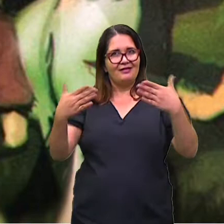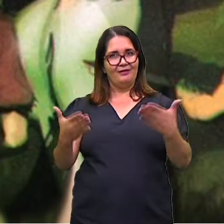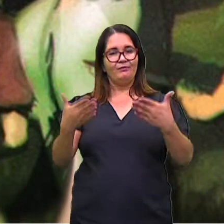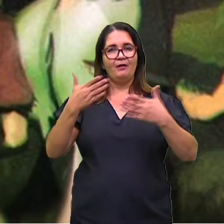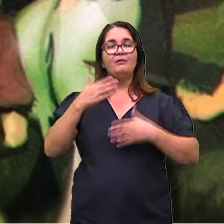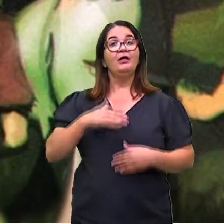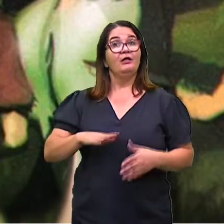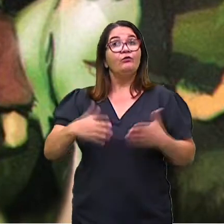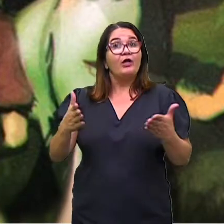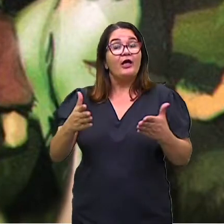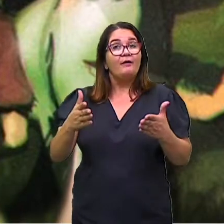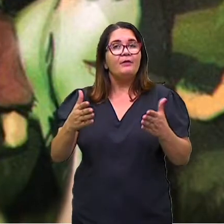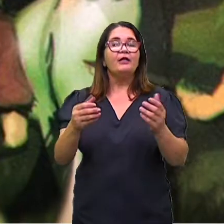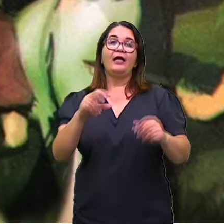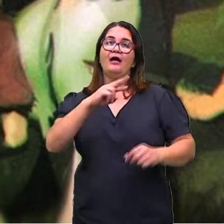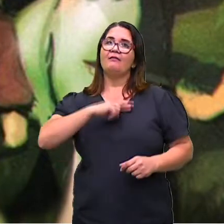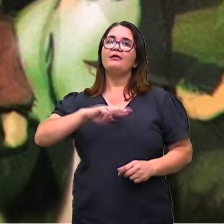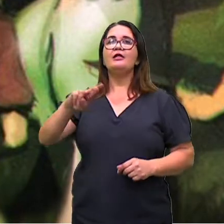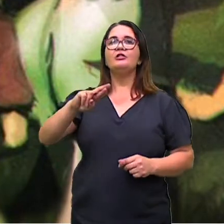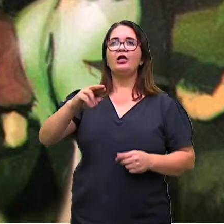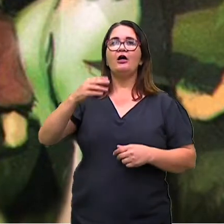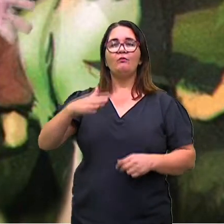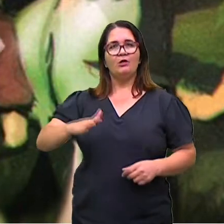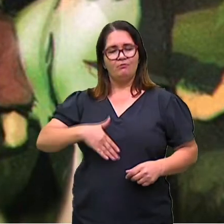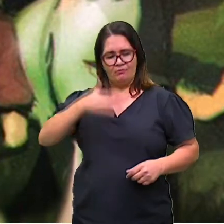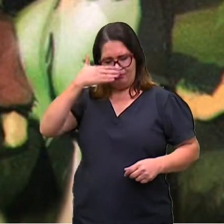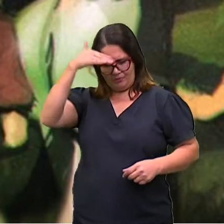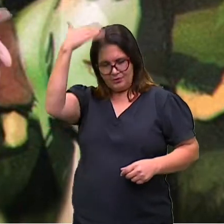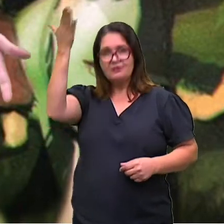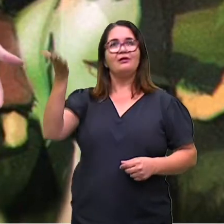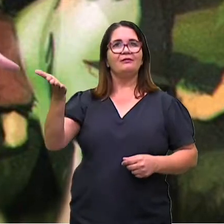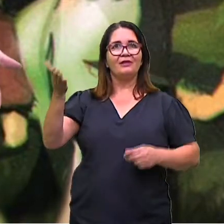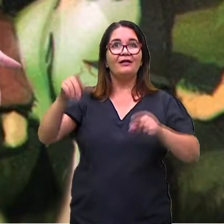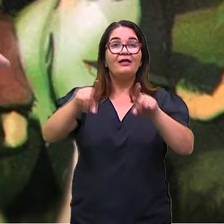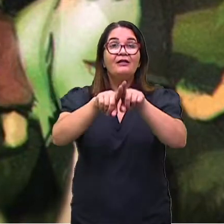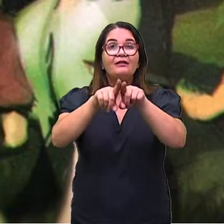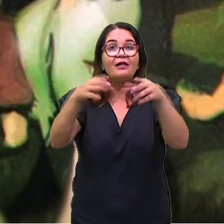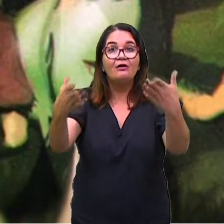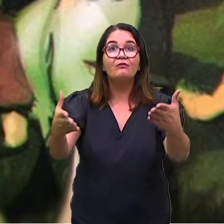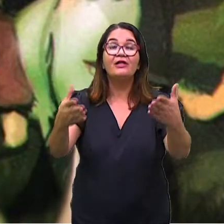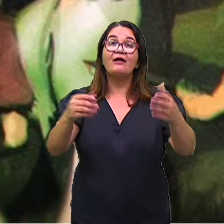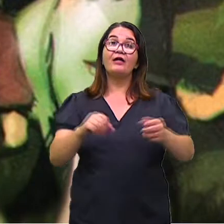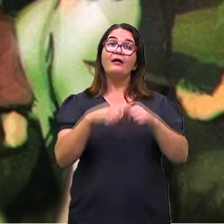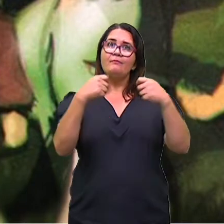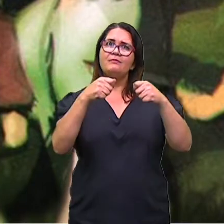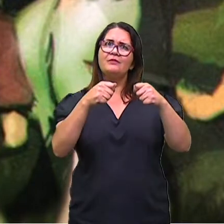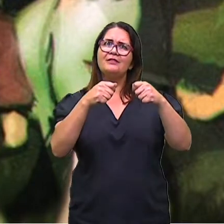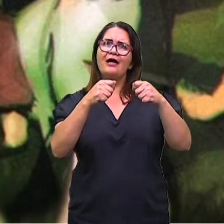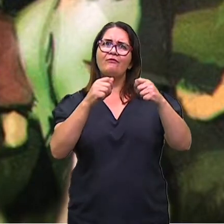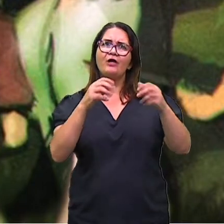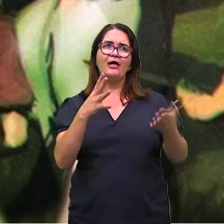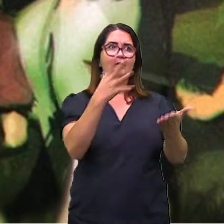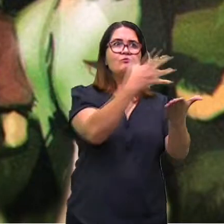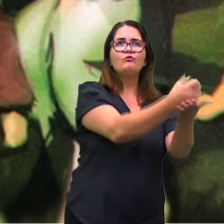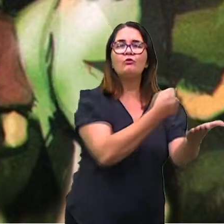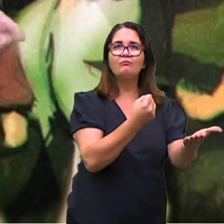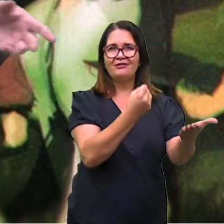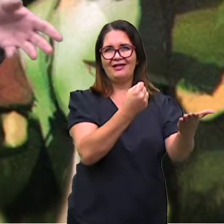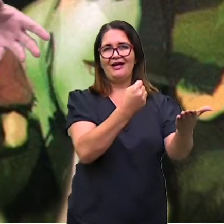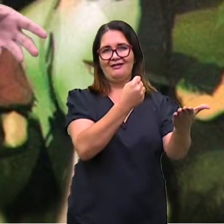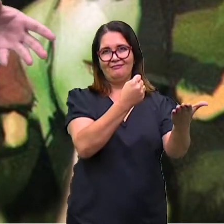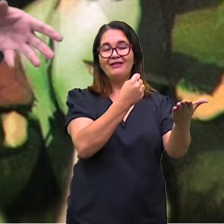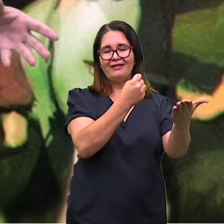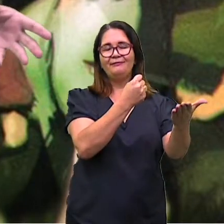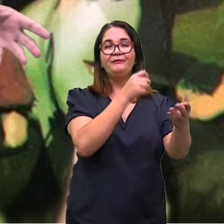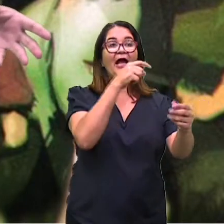islâmica para impedi-los de invadir o centro da Europa. Carlos Magno deixou na liça como se fosse um